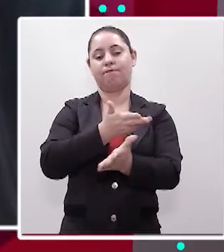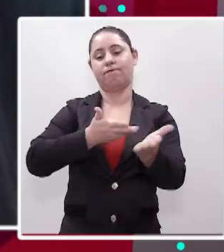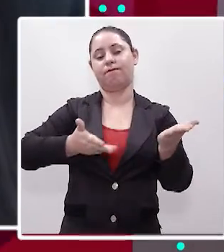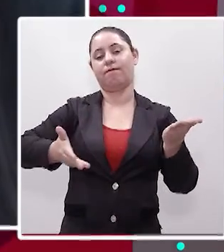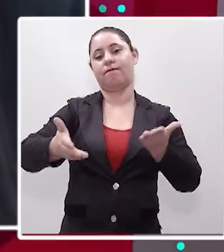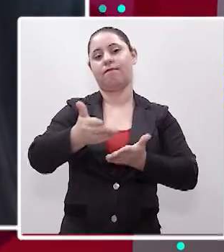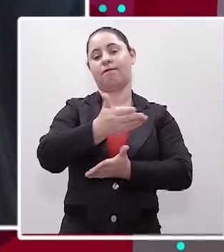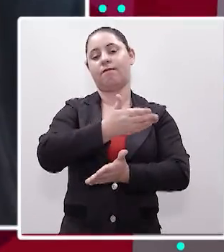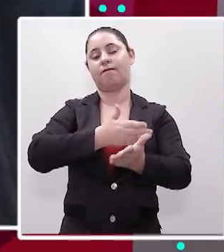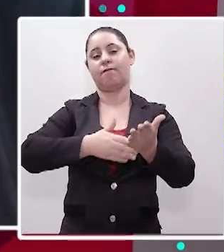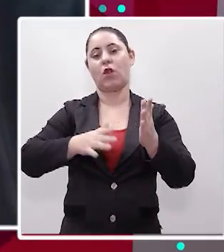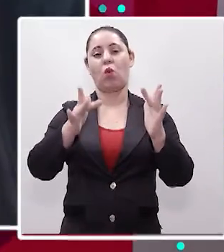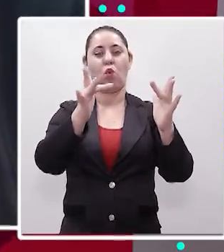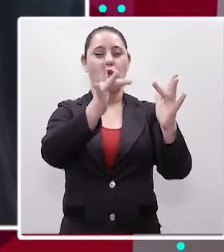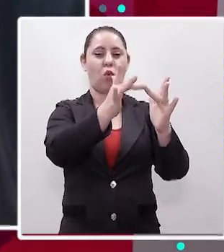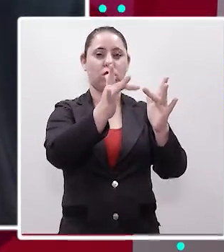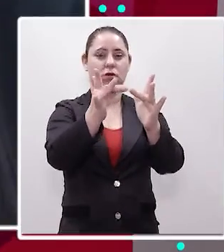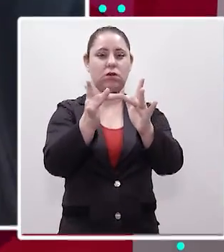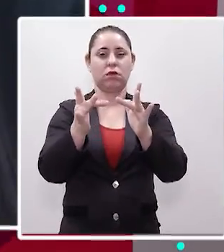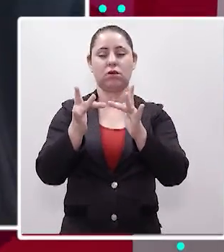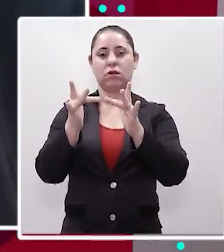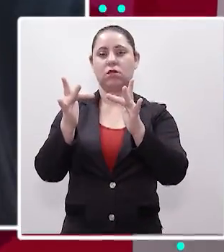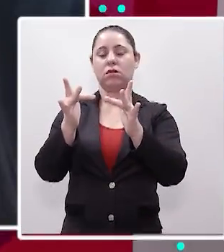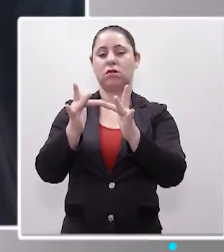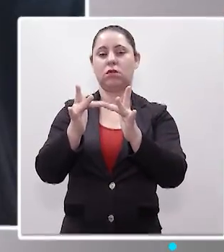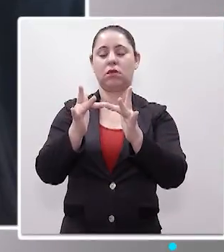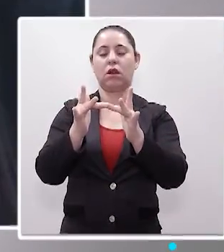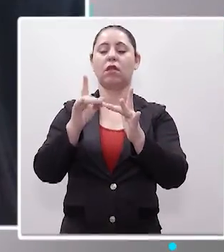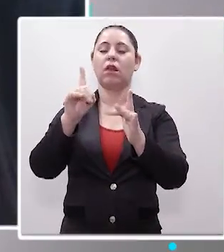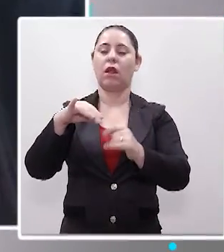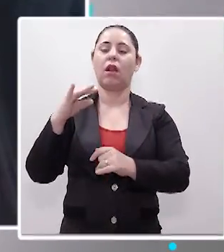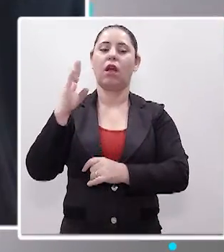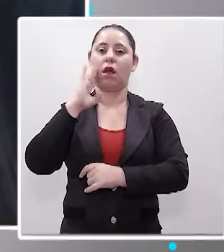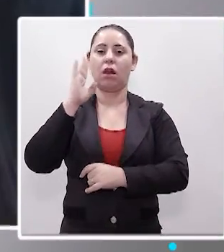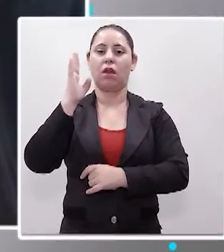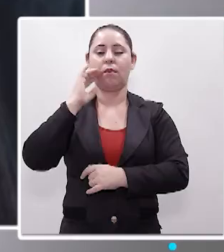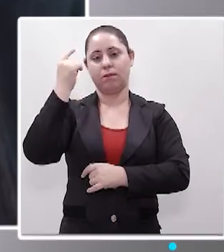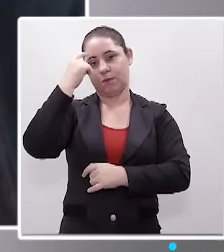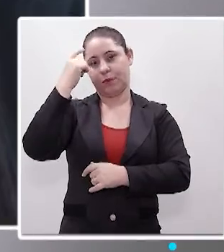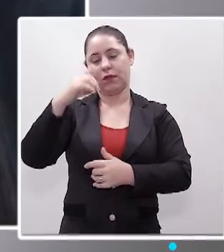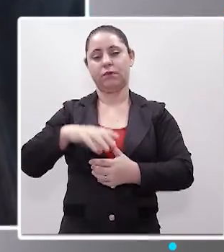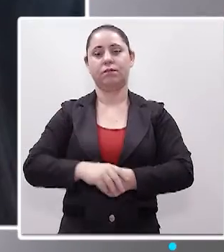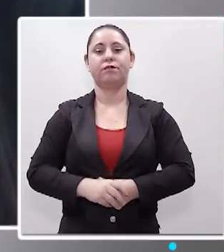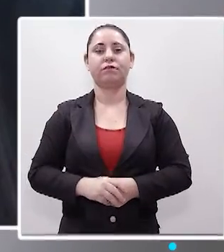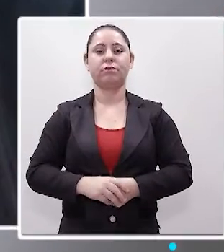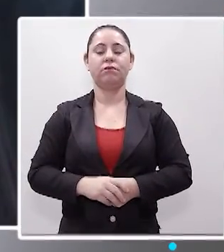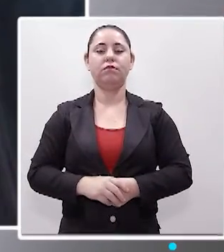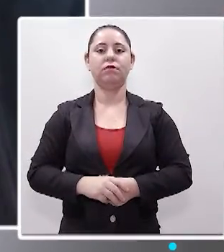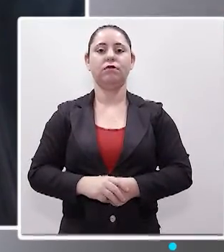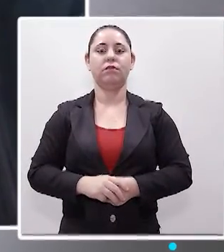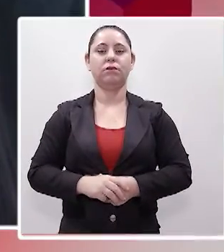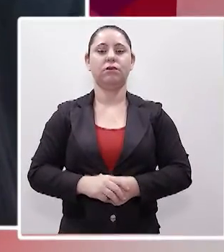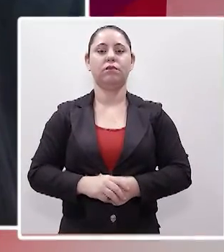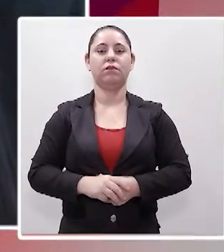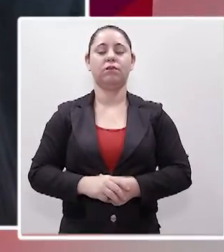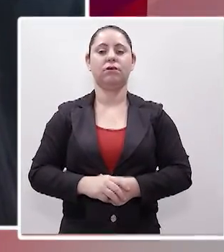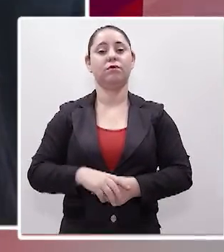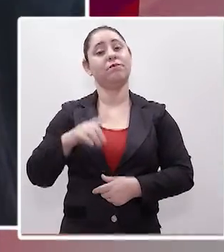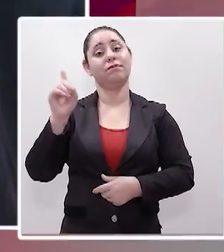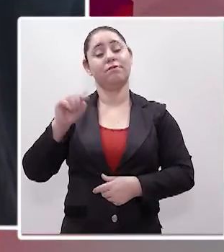a troca ali, no contato físico. Isso é bem interessante a gente pensar para o